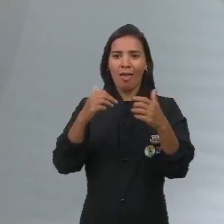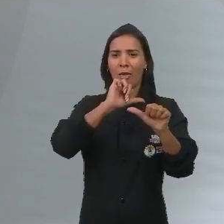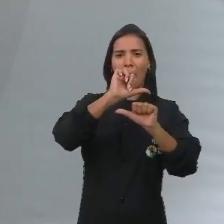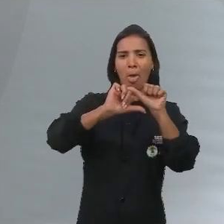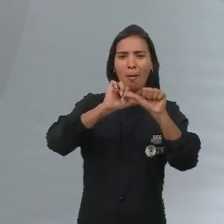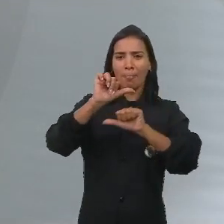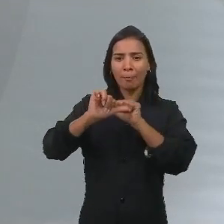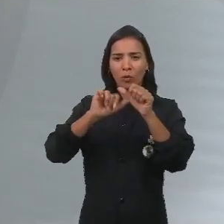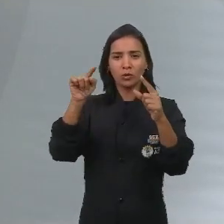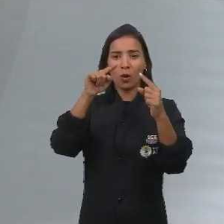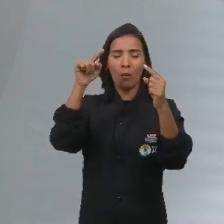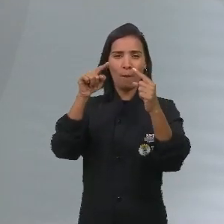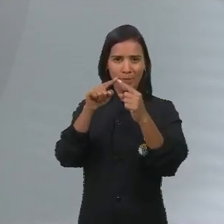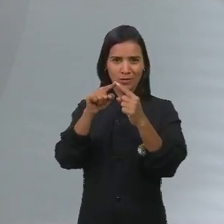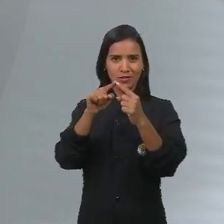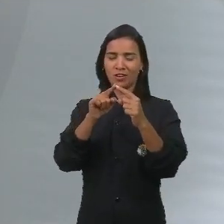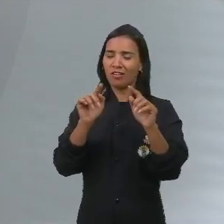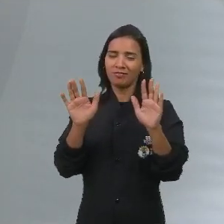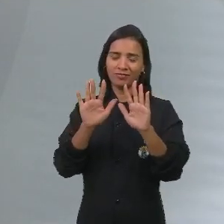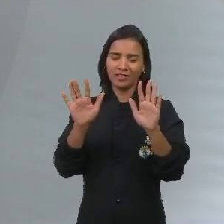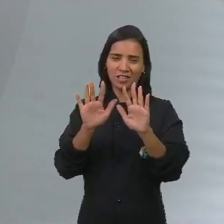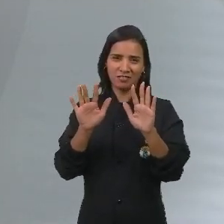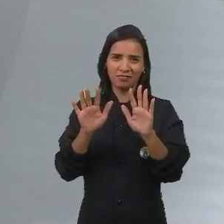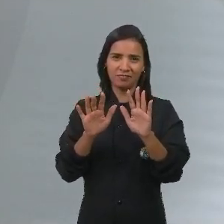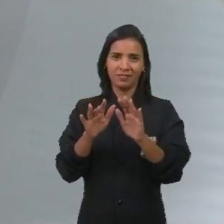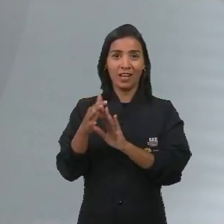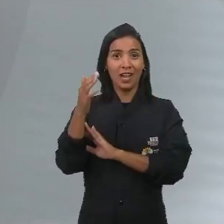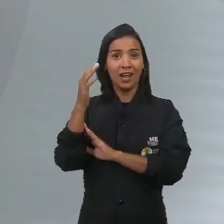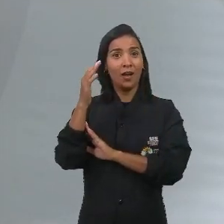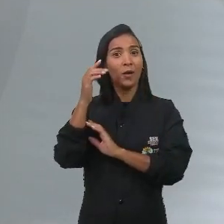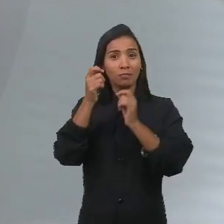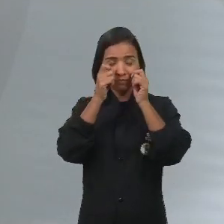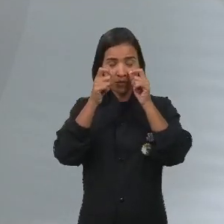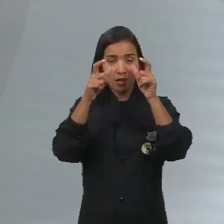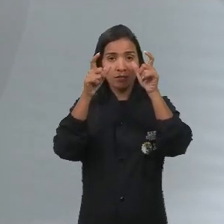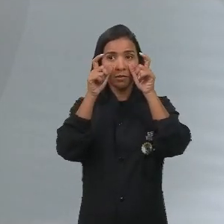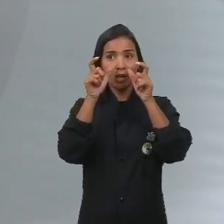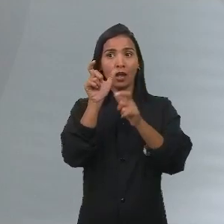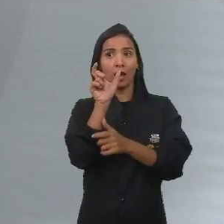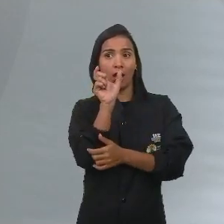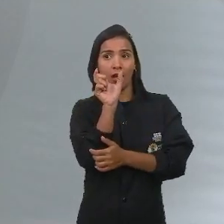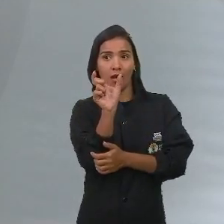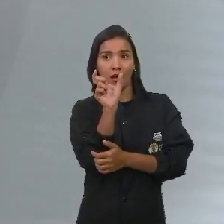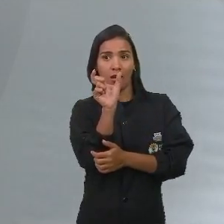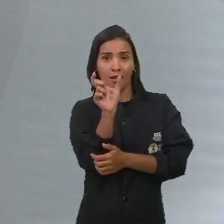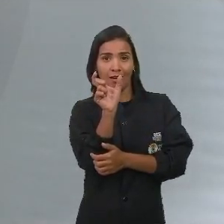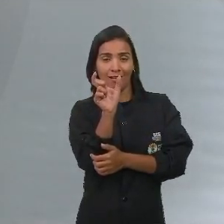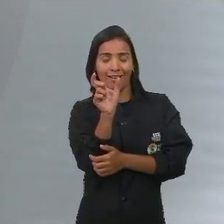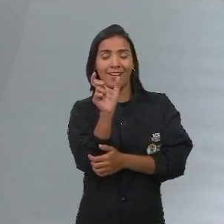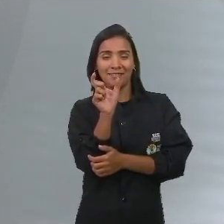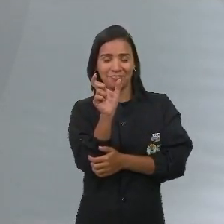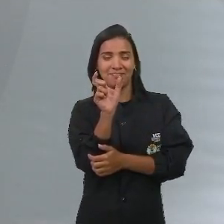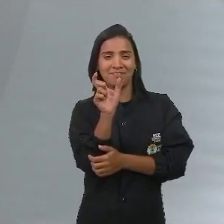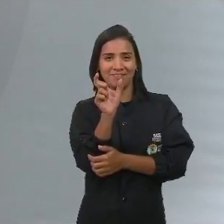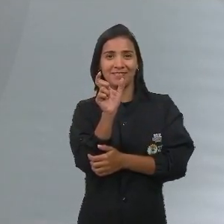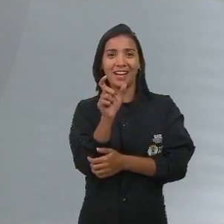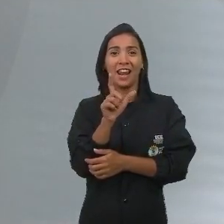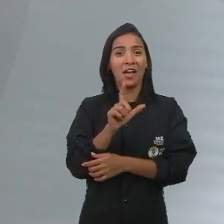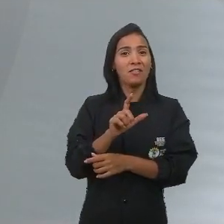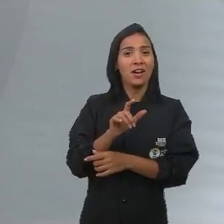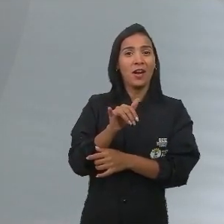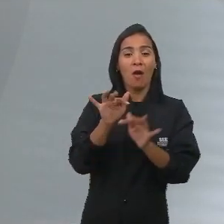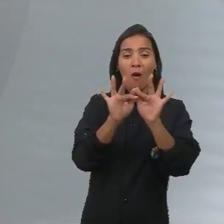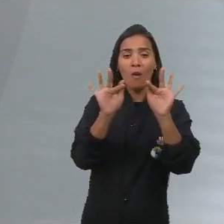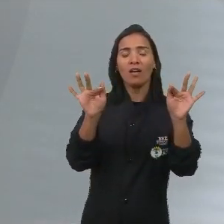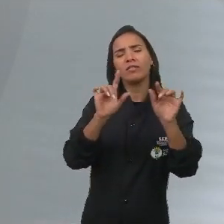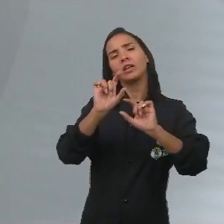contemporaneamente ou então uma palavra muito bonita para você levar paraa sua redação modernamente Aham você pode dizer que atualmente